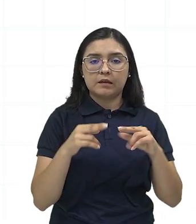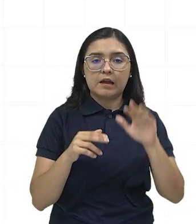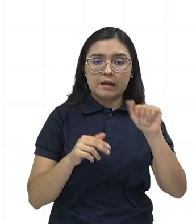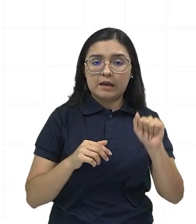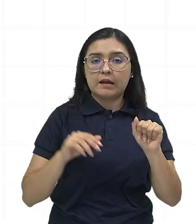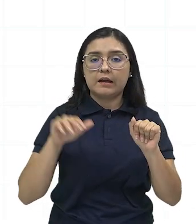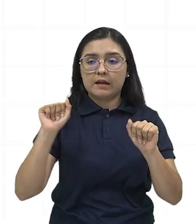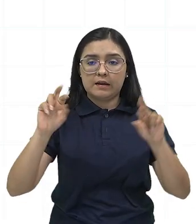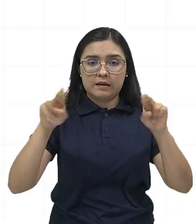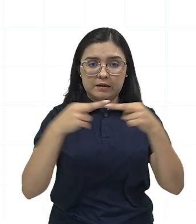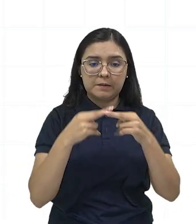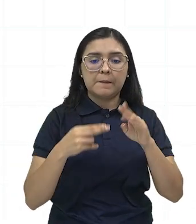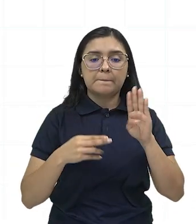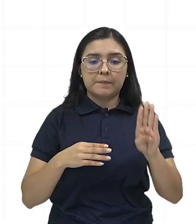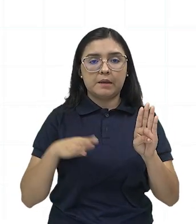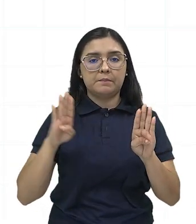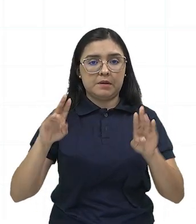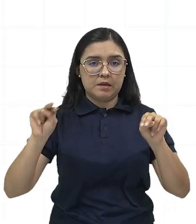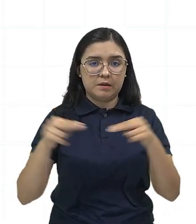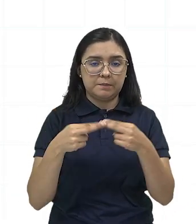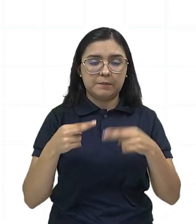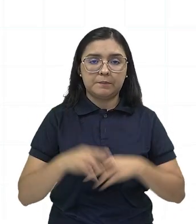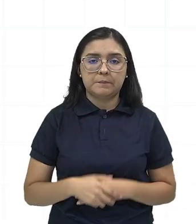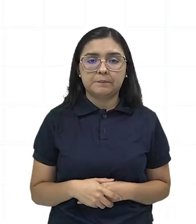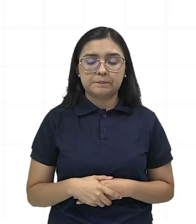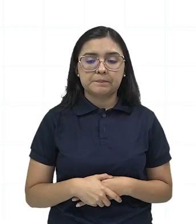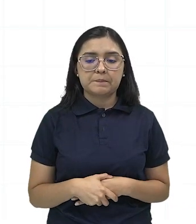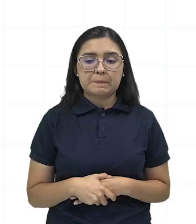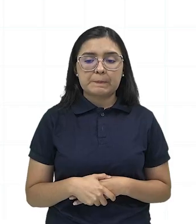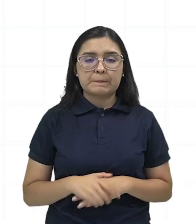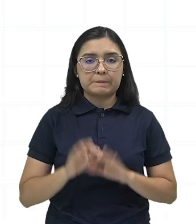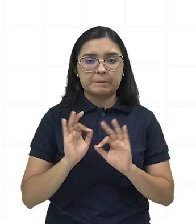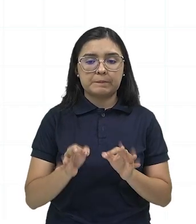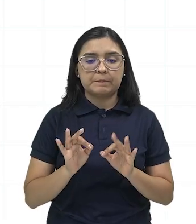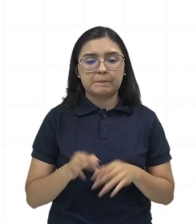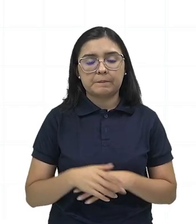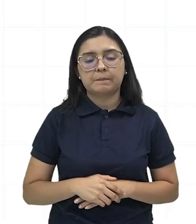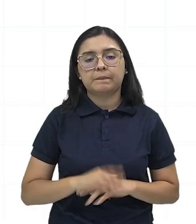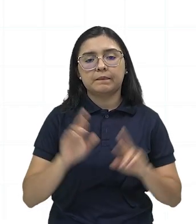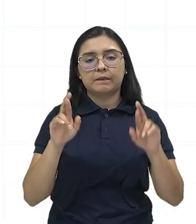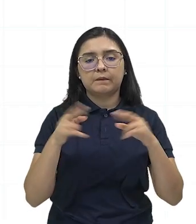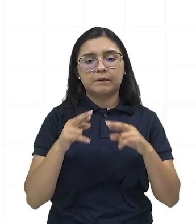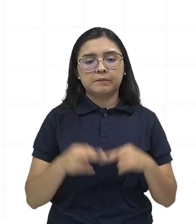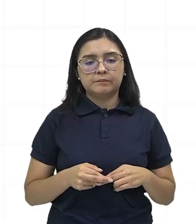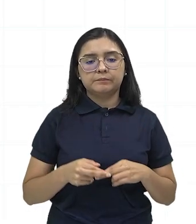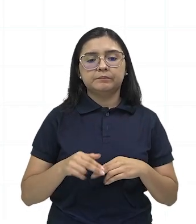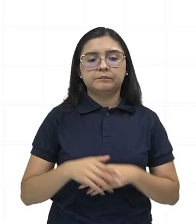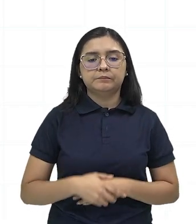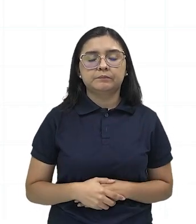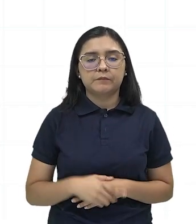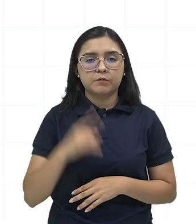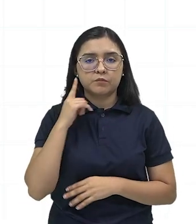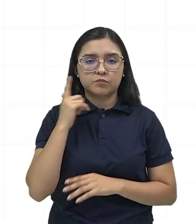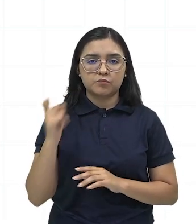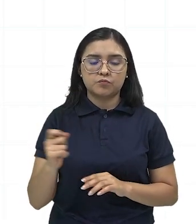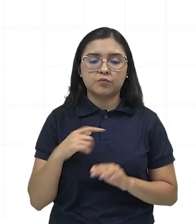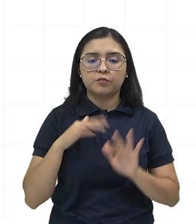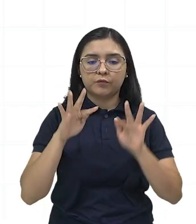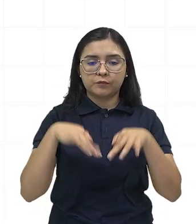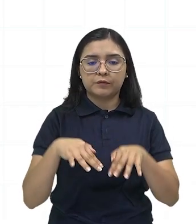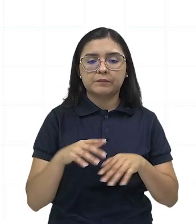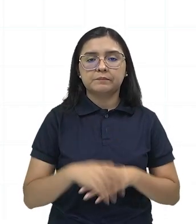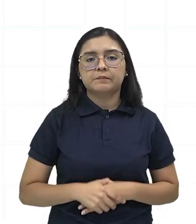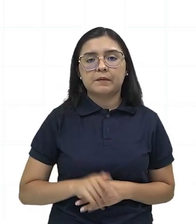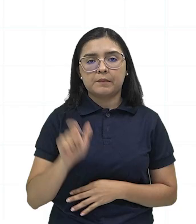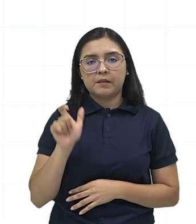rimas, nas primeiras rimas e B nas segundas rimas, perfeito? Então a rima é essa repetição de som no final